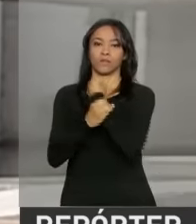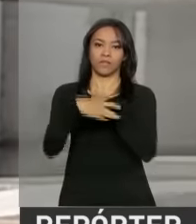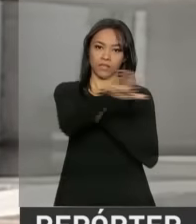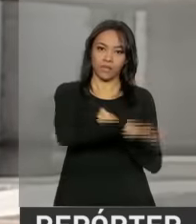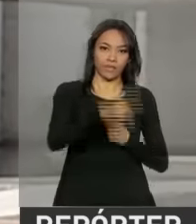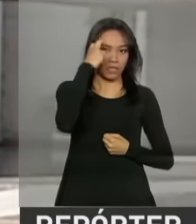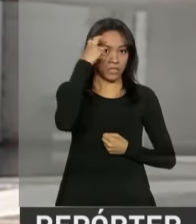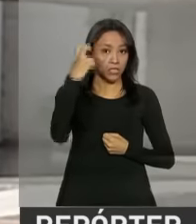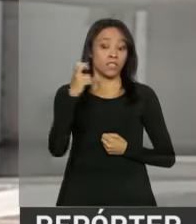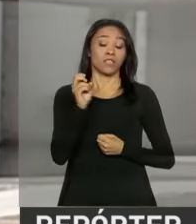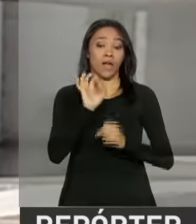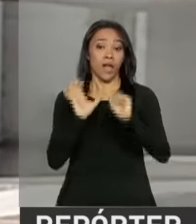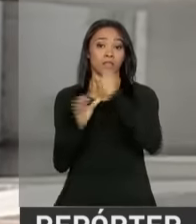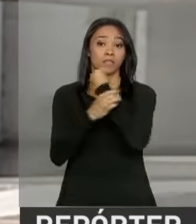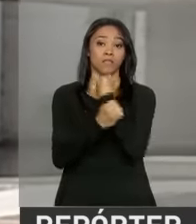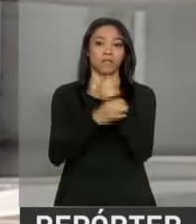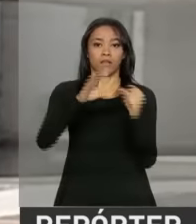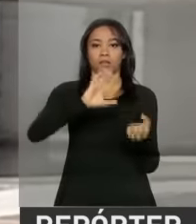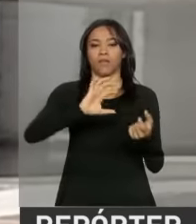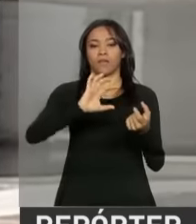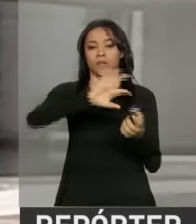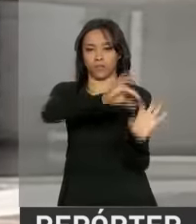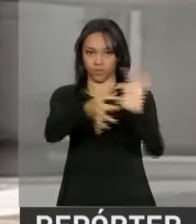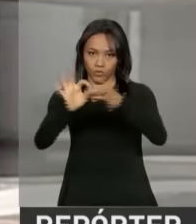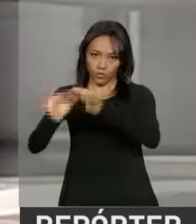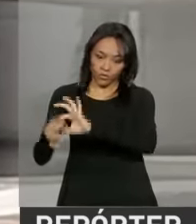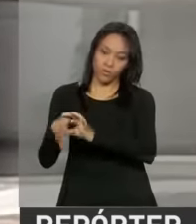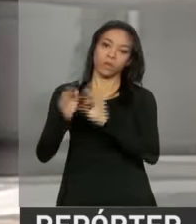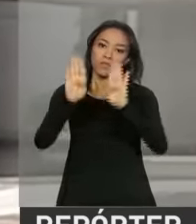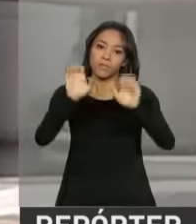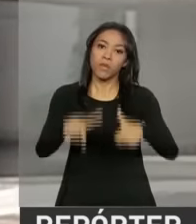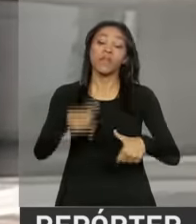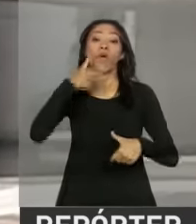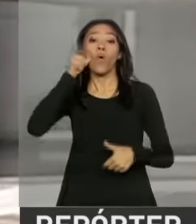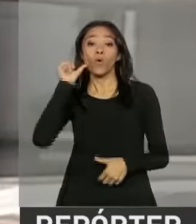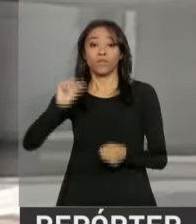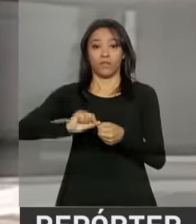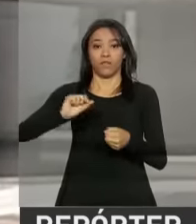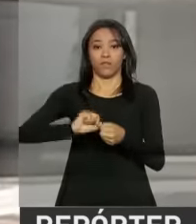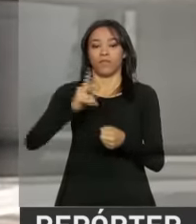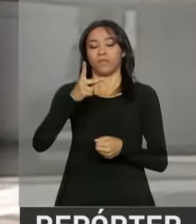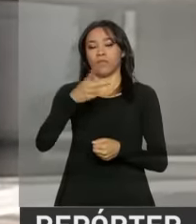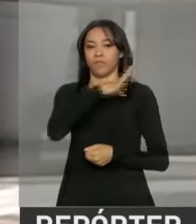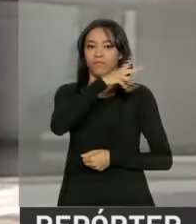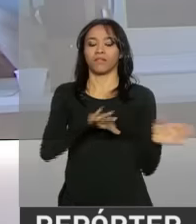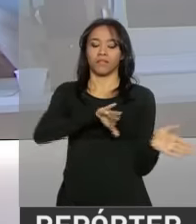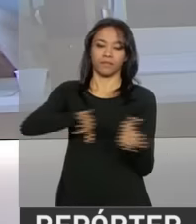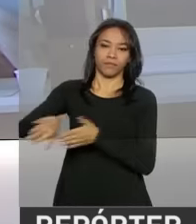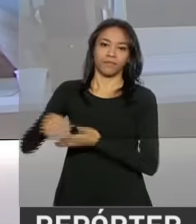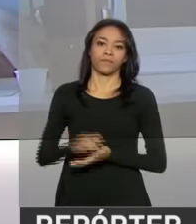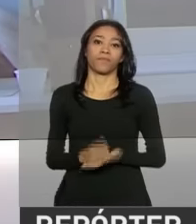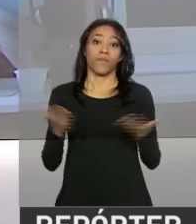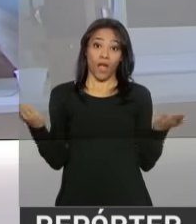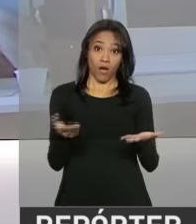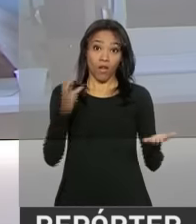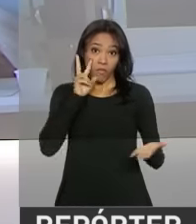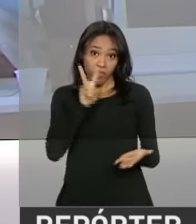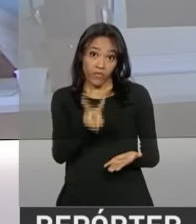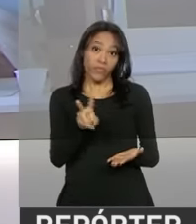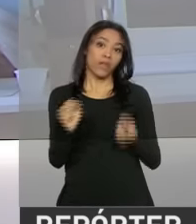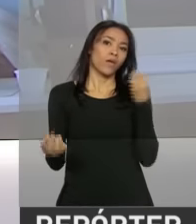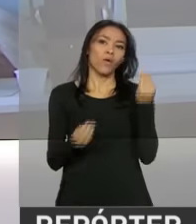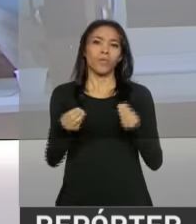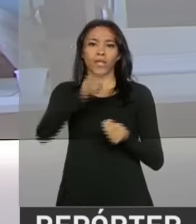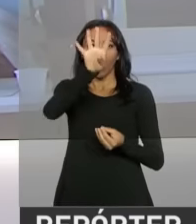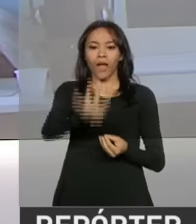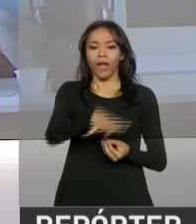a segurança dos jogos. Esse mandado foi executado ontem pela Polícia Federal. Renata. Vamos conferir agora como está